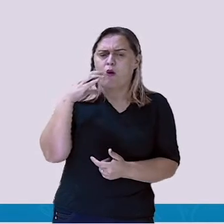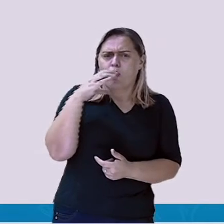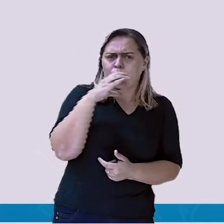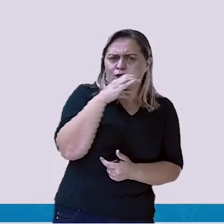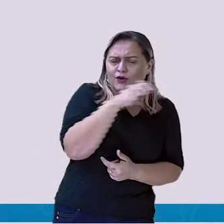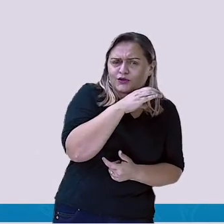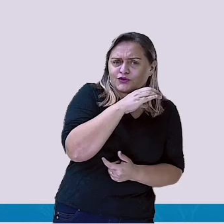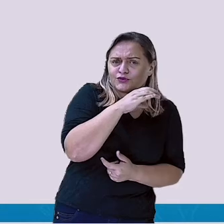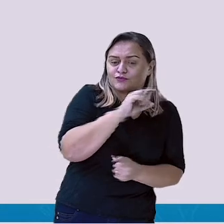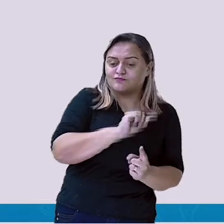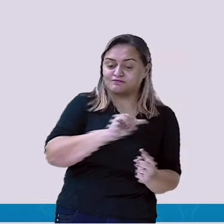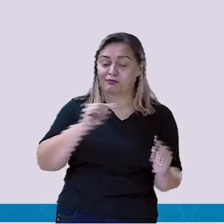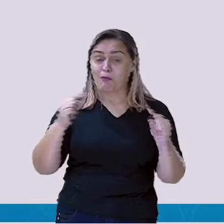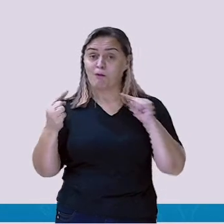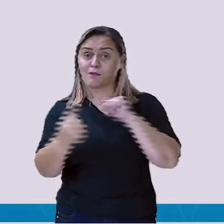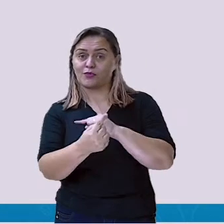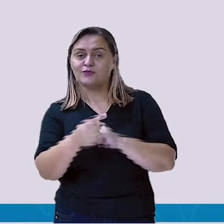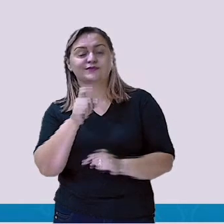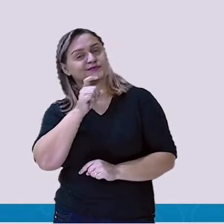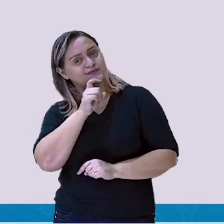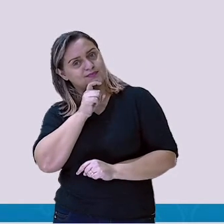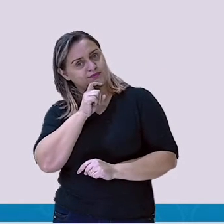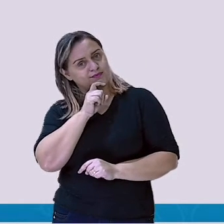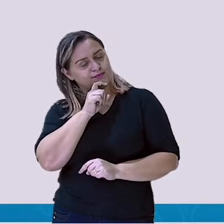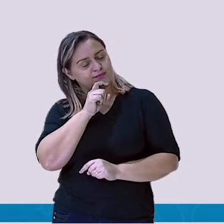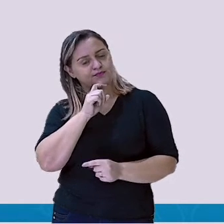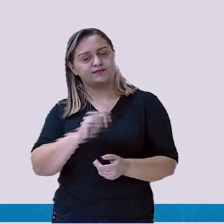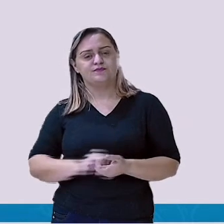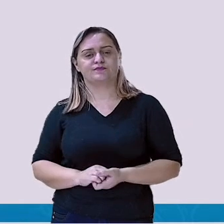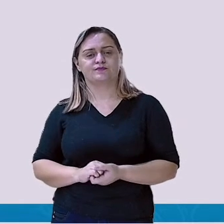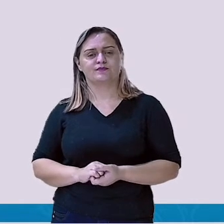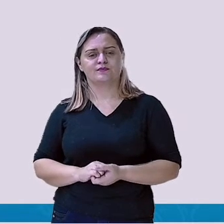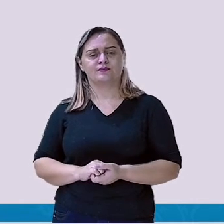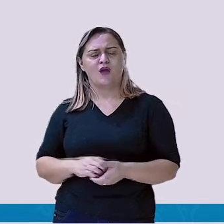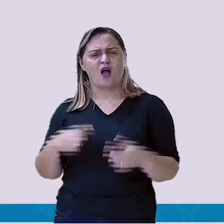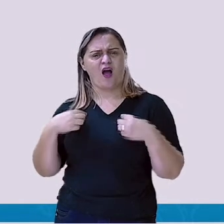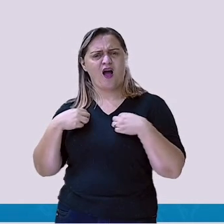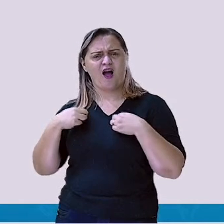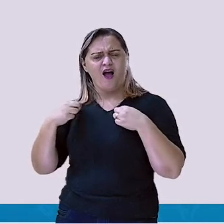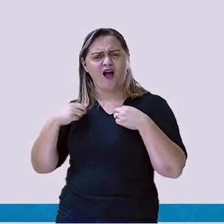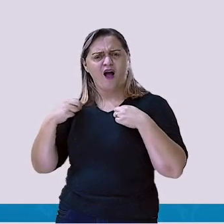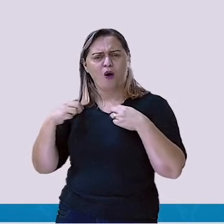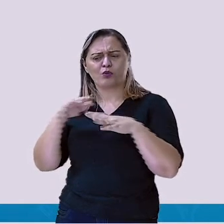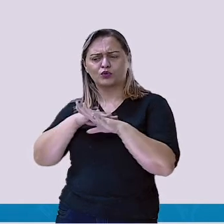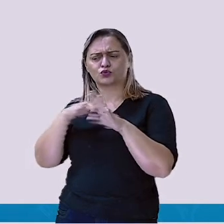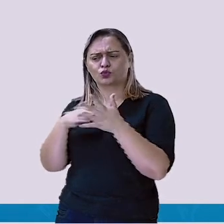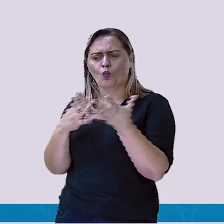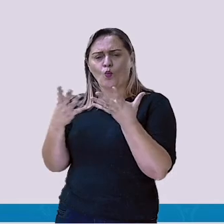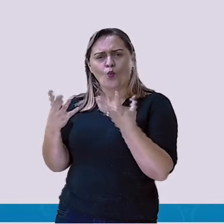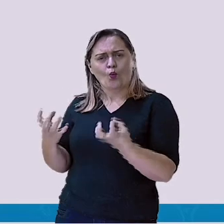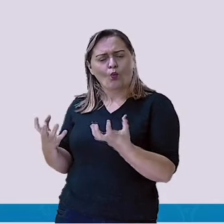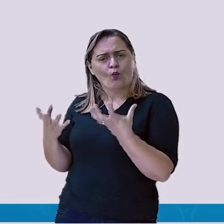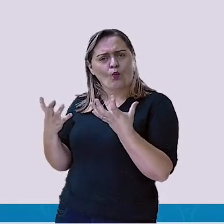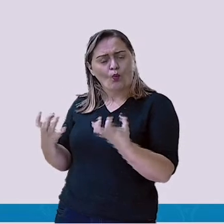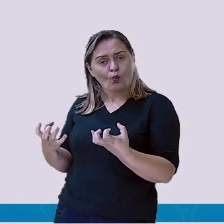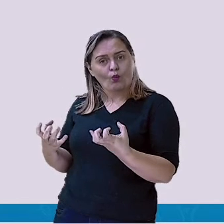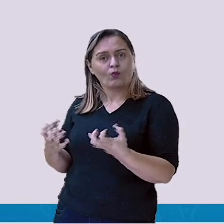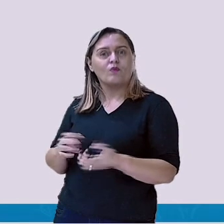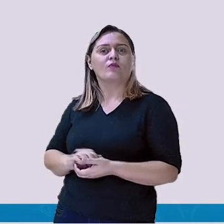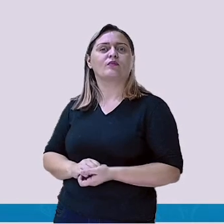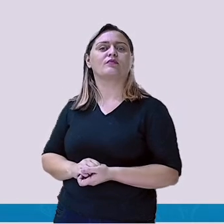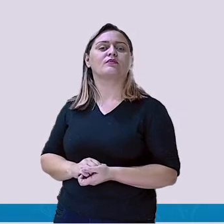o oposto de frio, não é mesmo? A roupa está toda seca. A roupa está